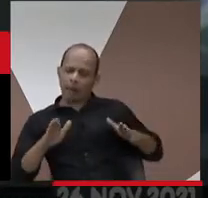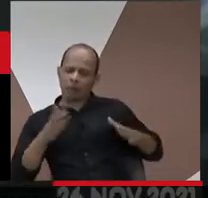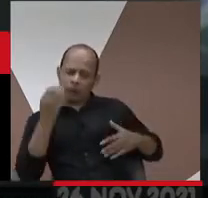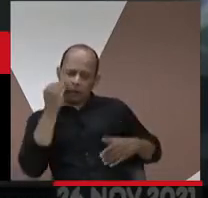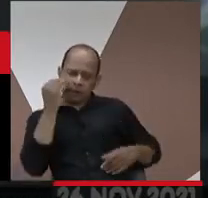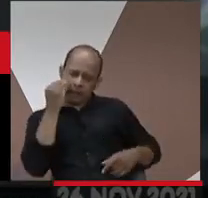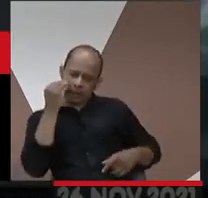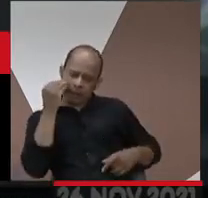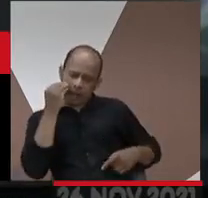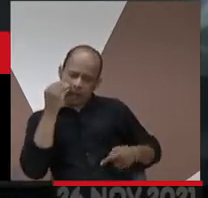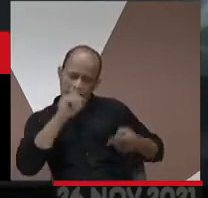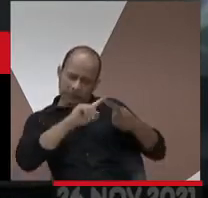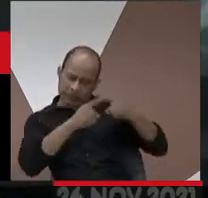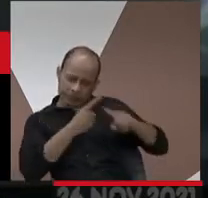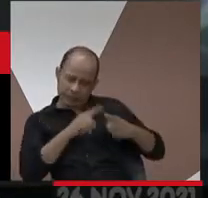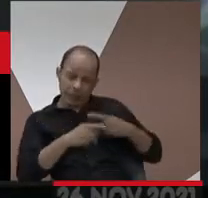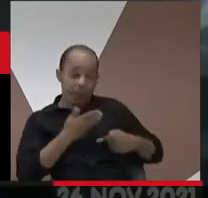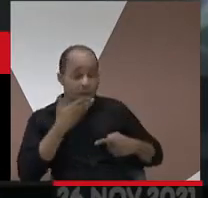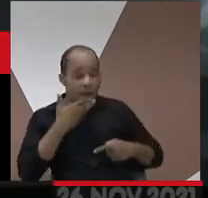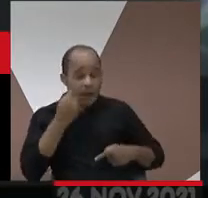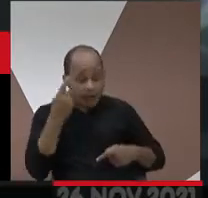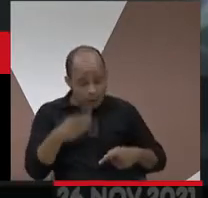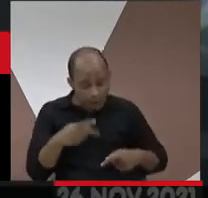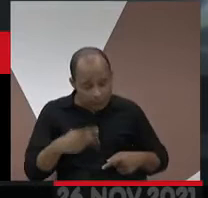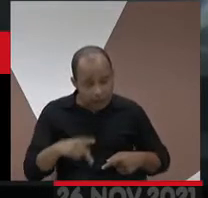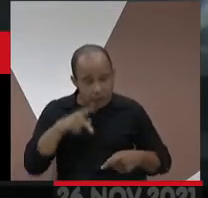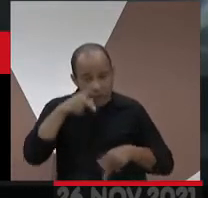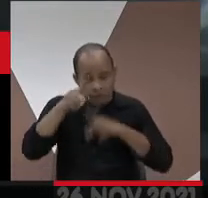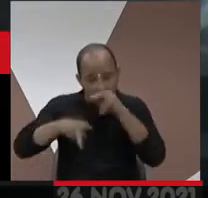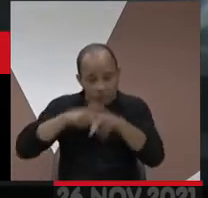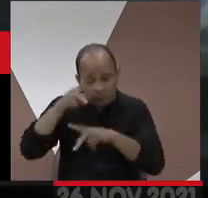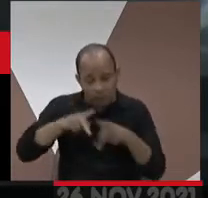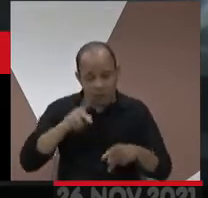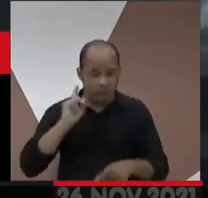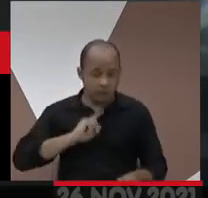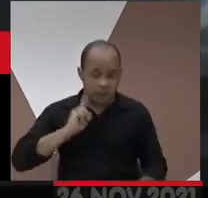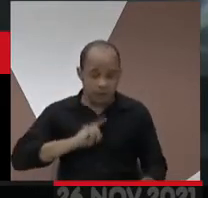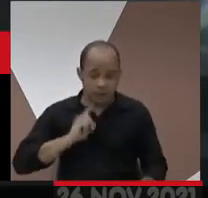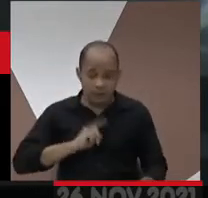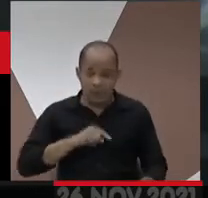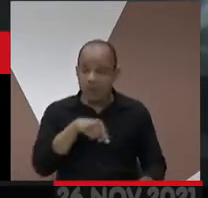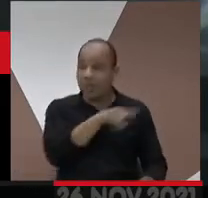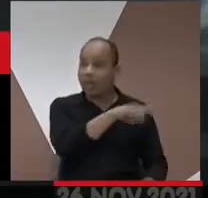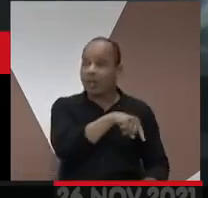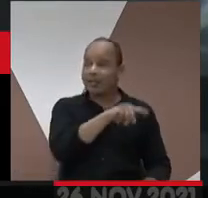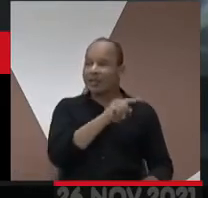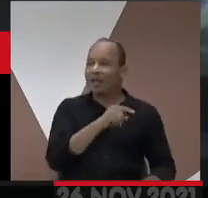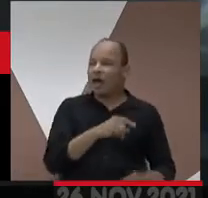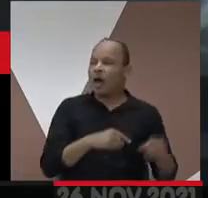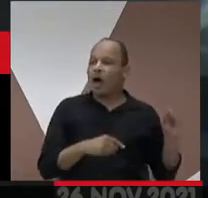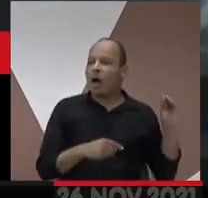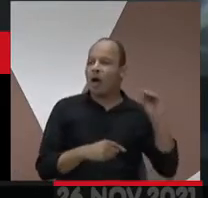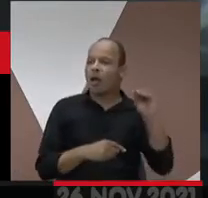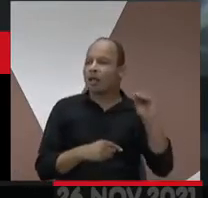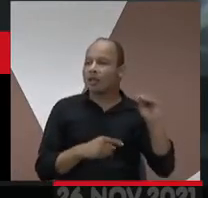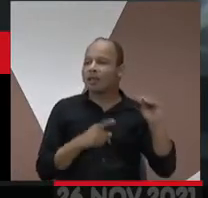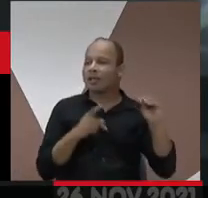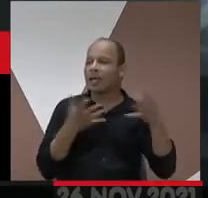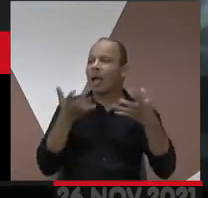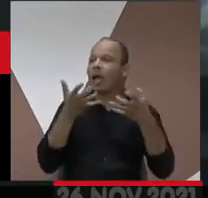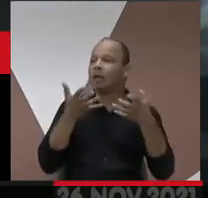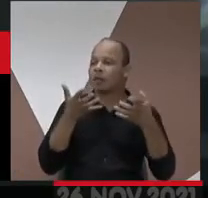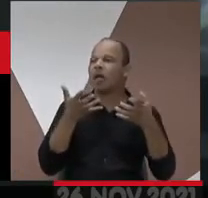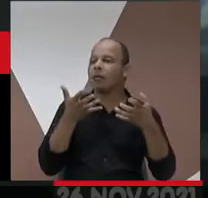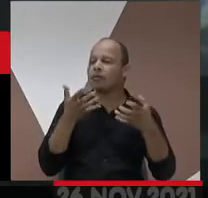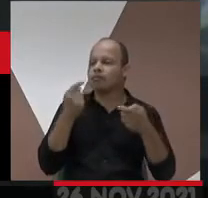o que é melhor para o Estado, para a população, aí eles botam por trás gente criando confusão.